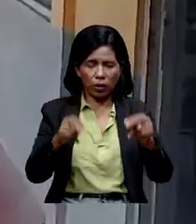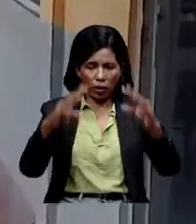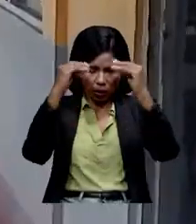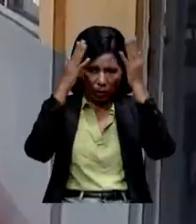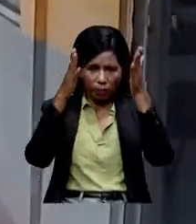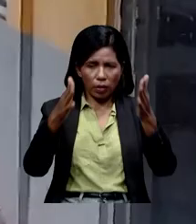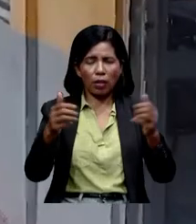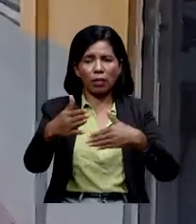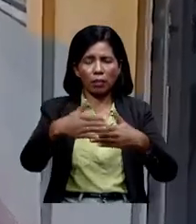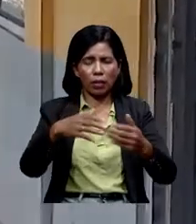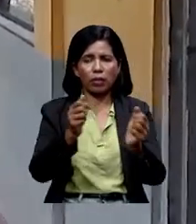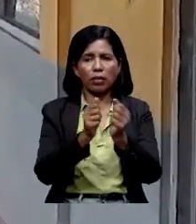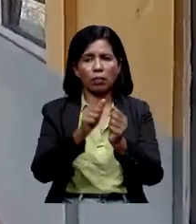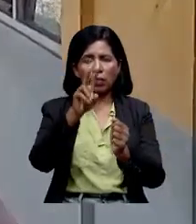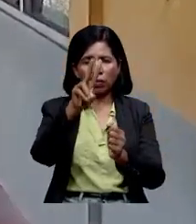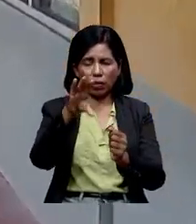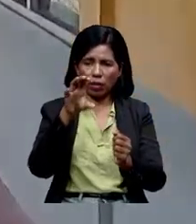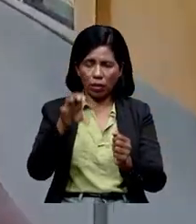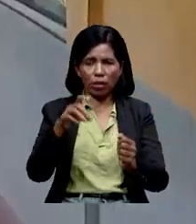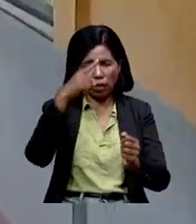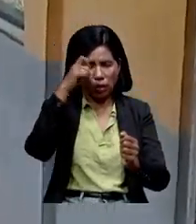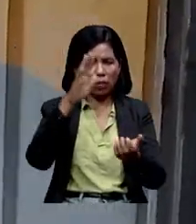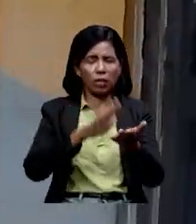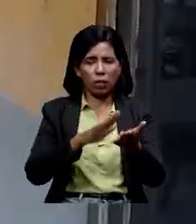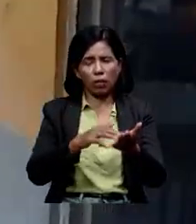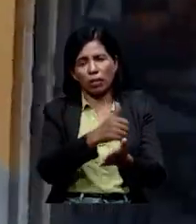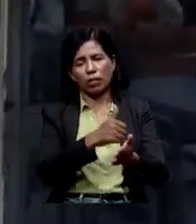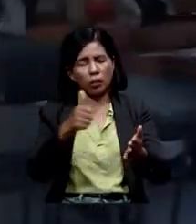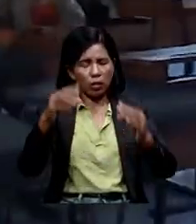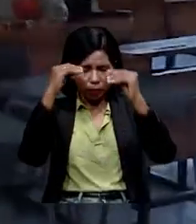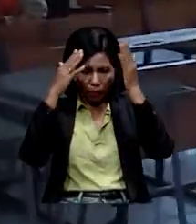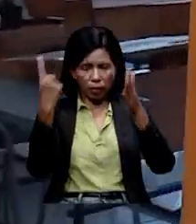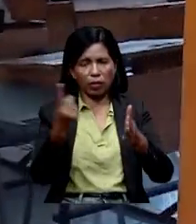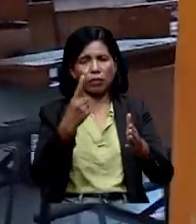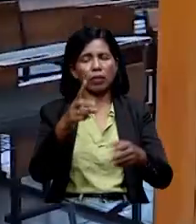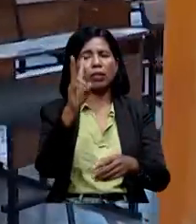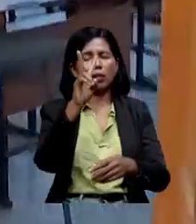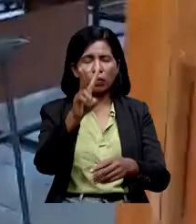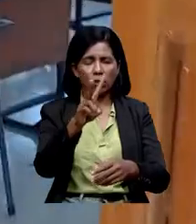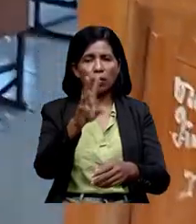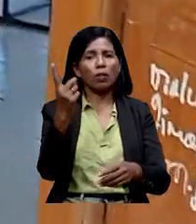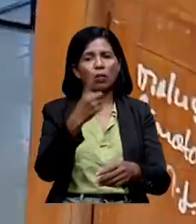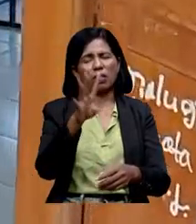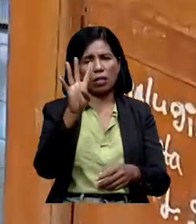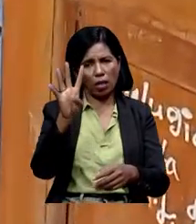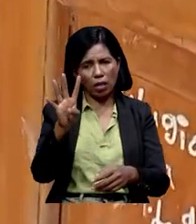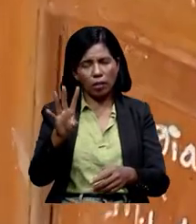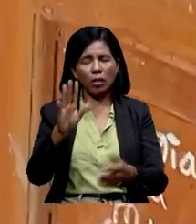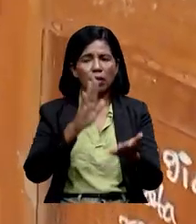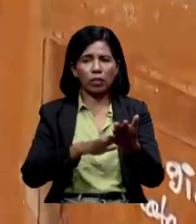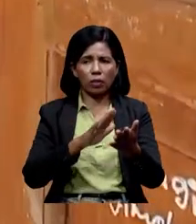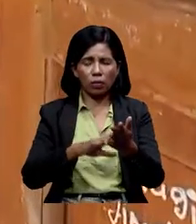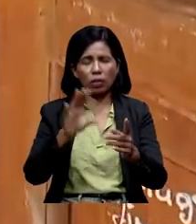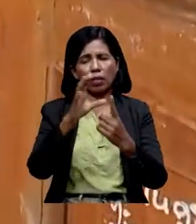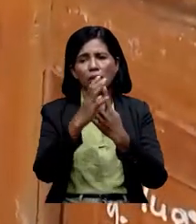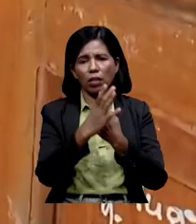professor Bessic Atos Rua, também a Escola Filial Balum, professor permanente, na Rua Canain Hatet, na Escola Classe